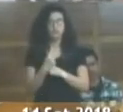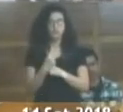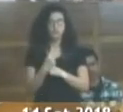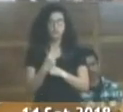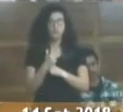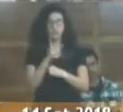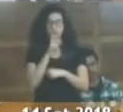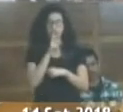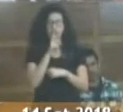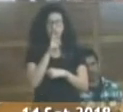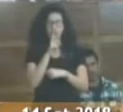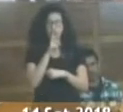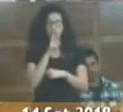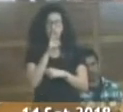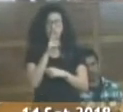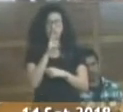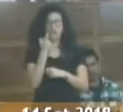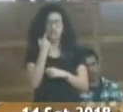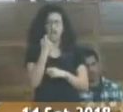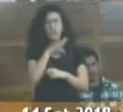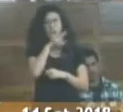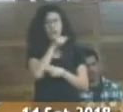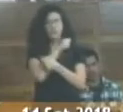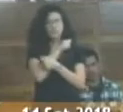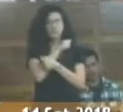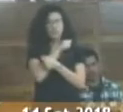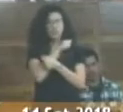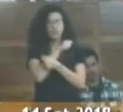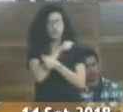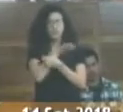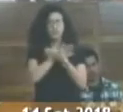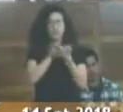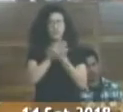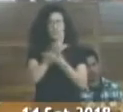cavalo marinho nenhum vai viver. Aí vai ter que fazer mesmo cavalo marinho